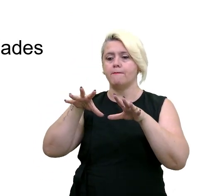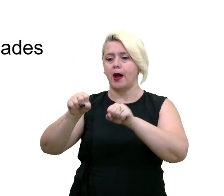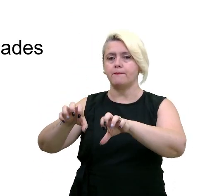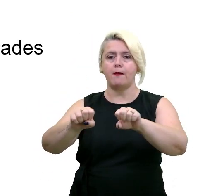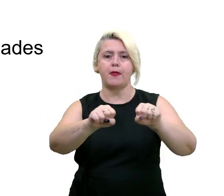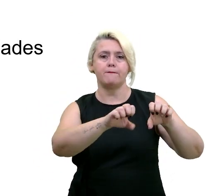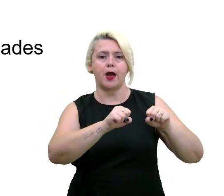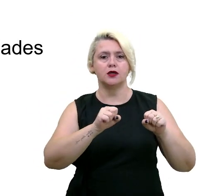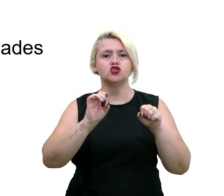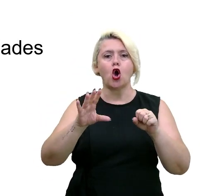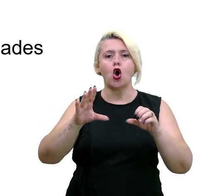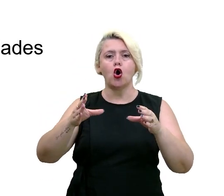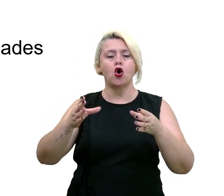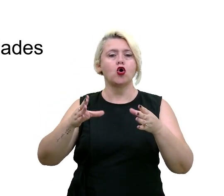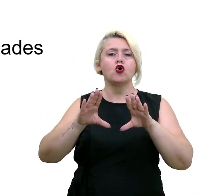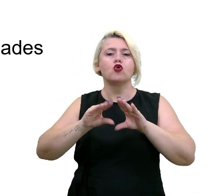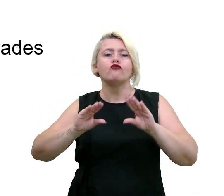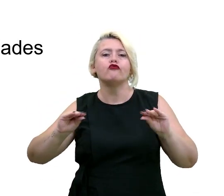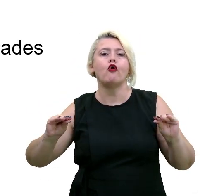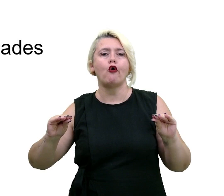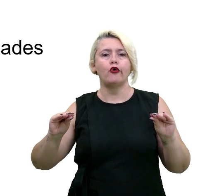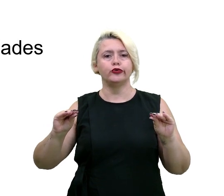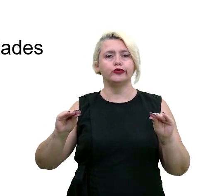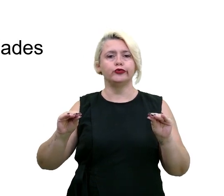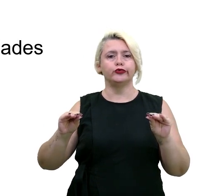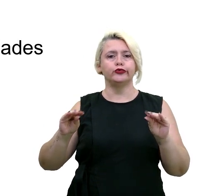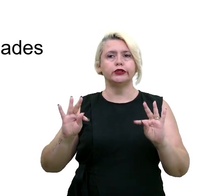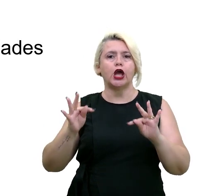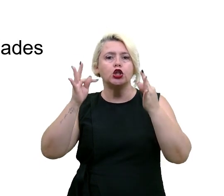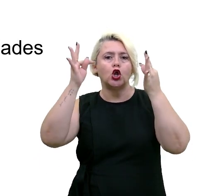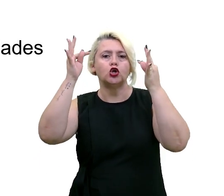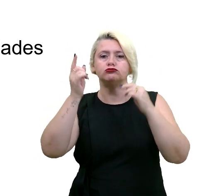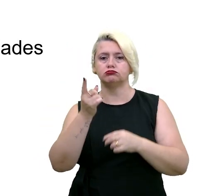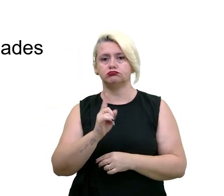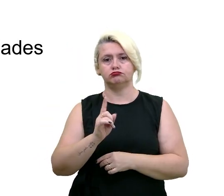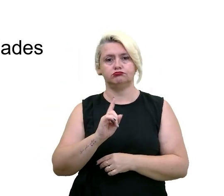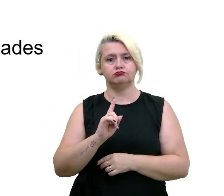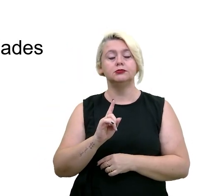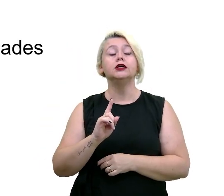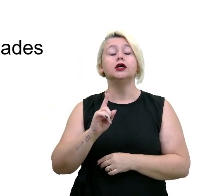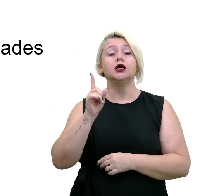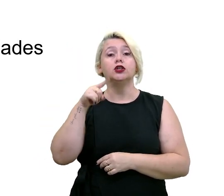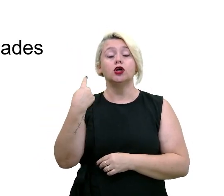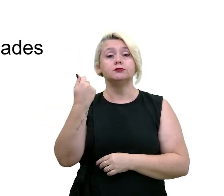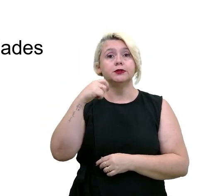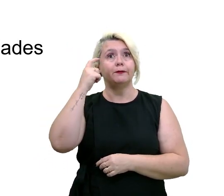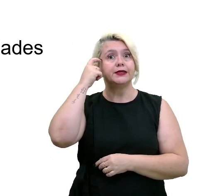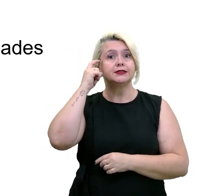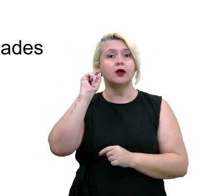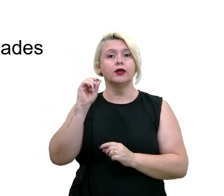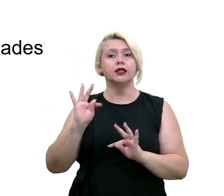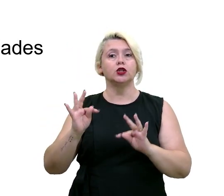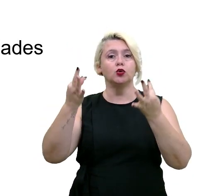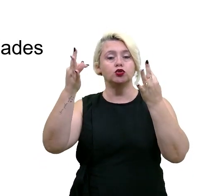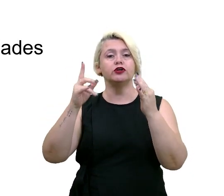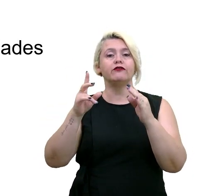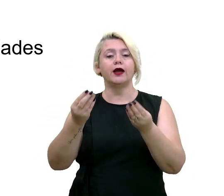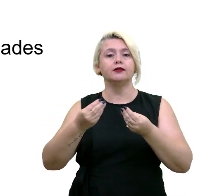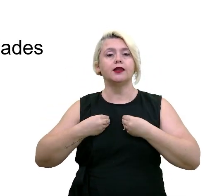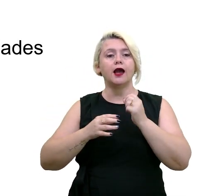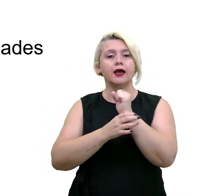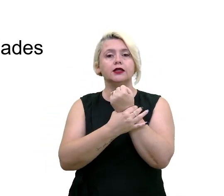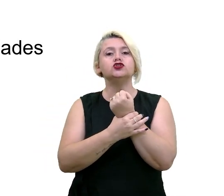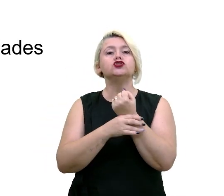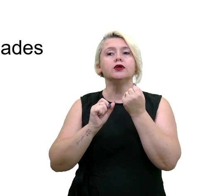muito mais conforto tecnológico para nós. A gente tem que pensar na tecnologia que vai garantir que a gente não tem que tirar mais